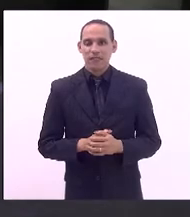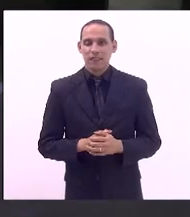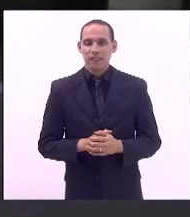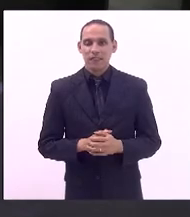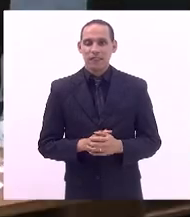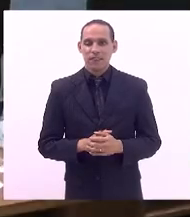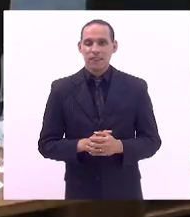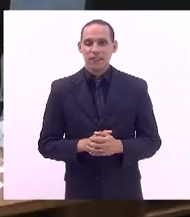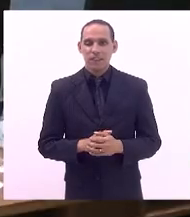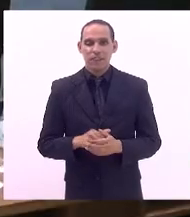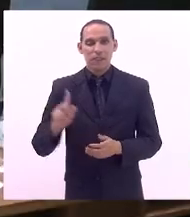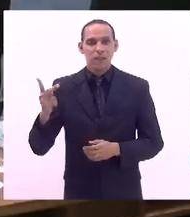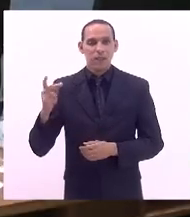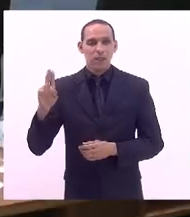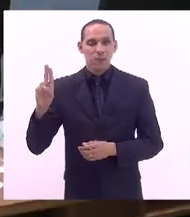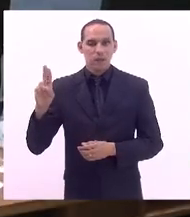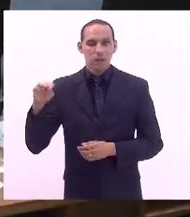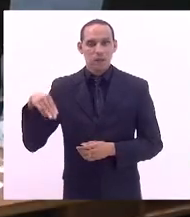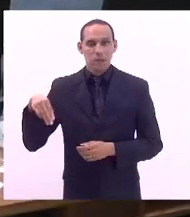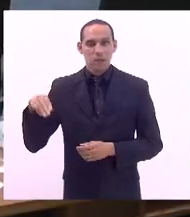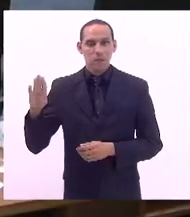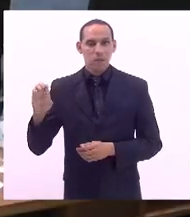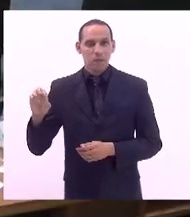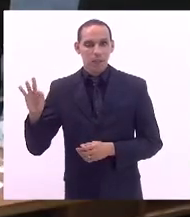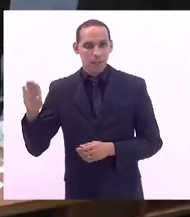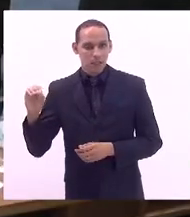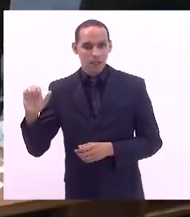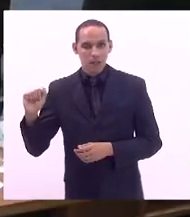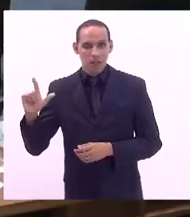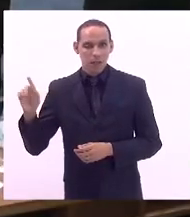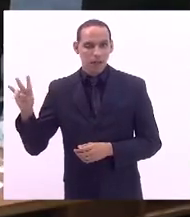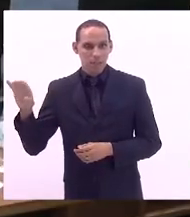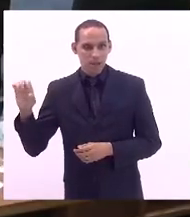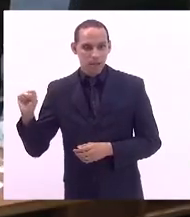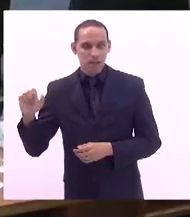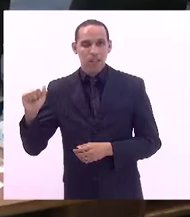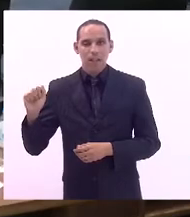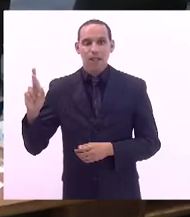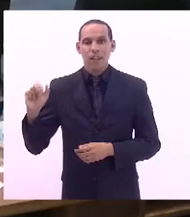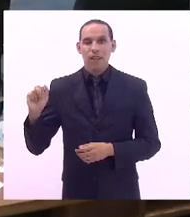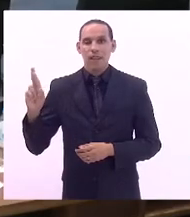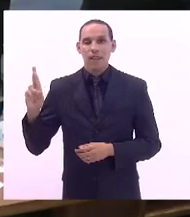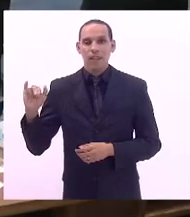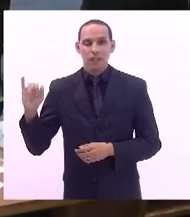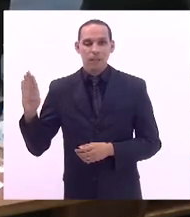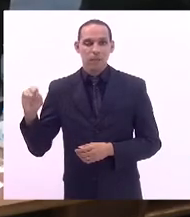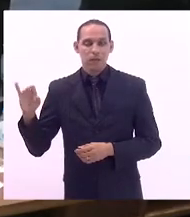o Humberto Alves Barreto Júnior Arariboia